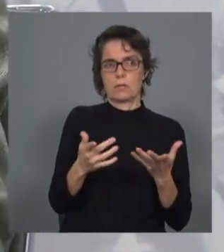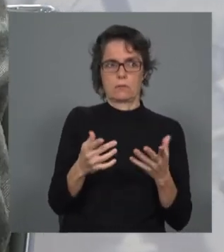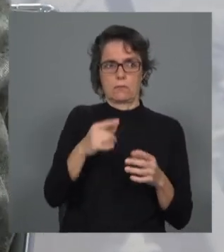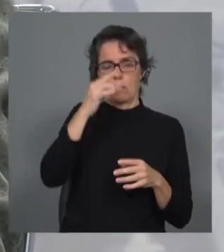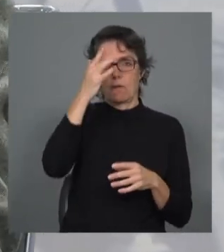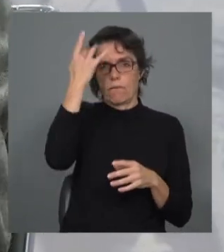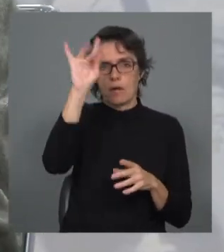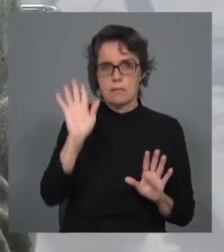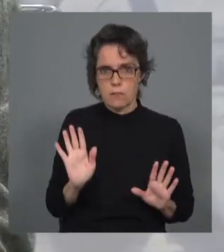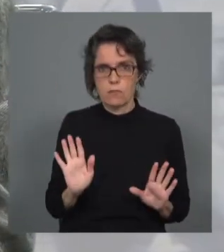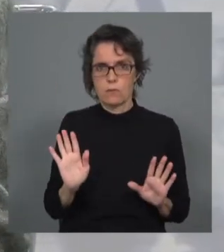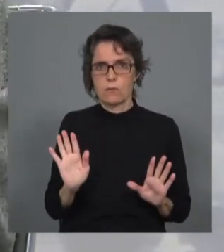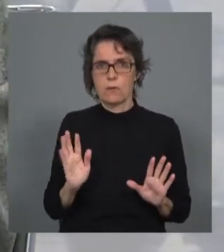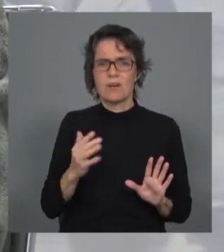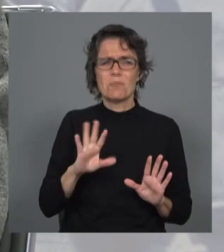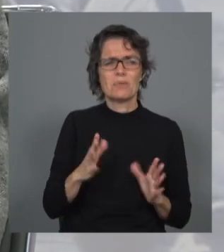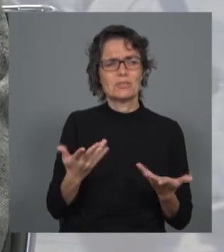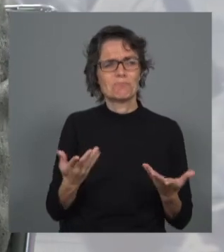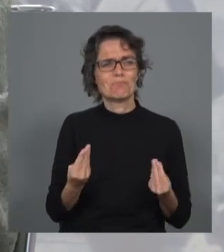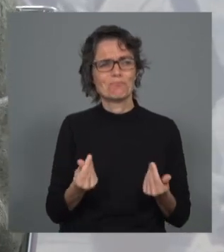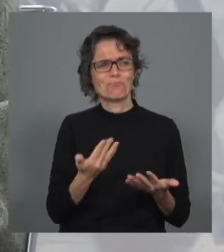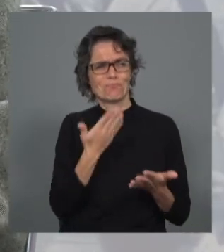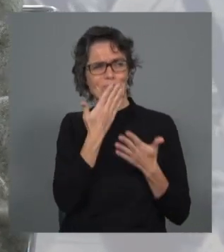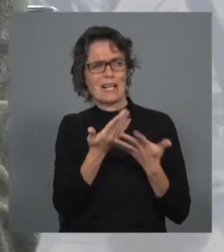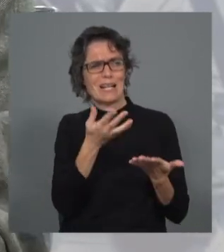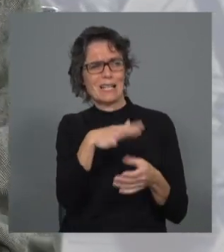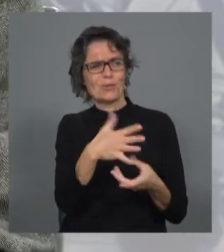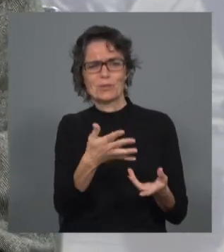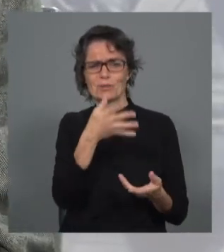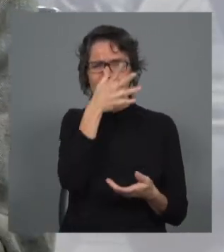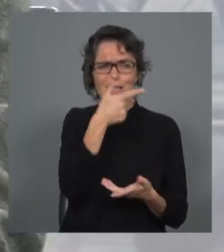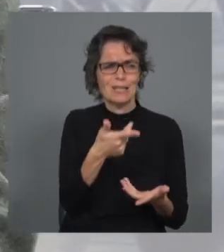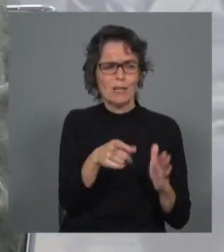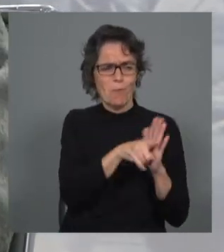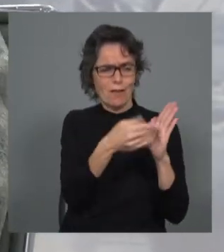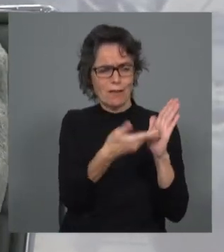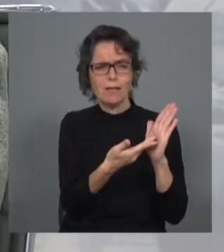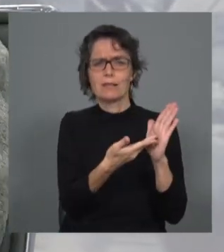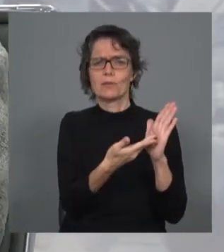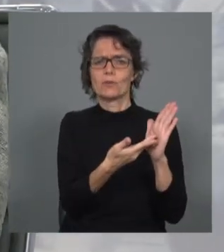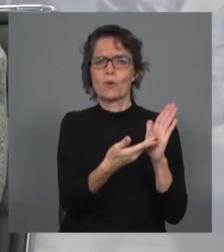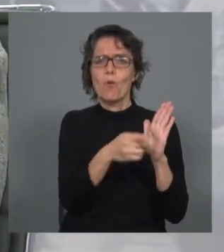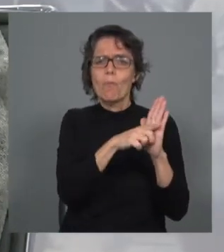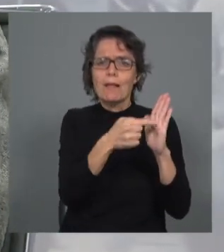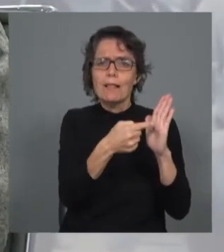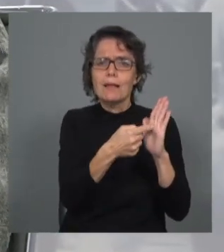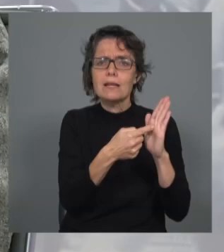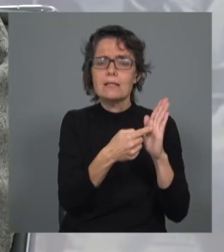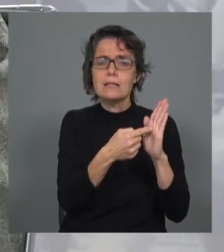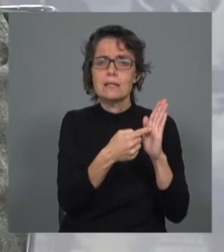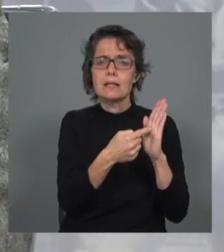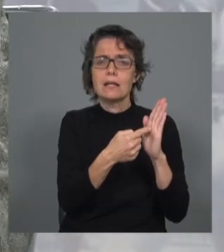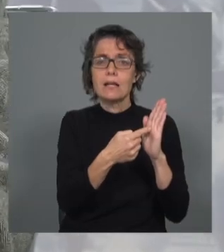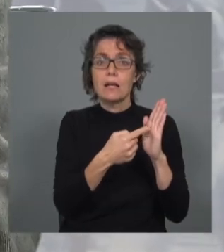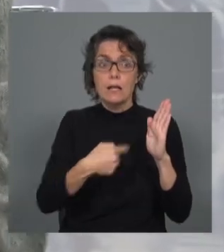Portanto, é triste que tenham querido usar uma medida que era uma medida que, obviamente, nós nos atravessámos por